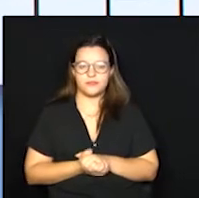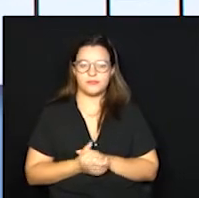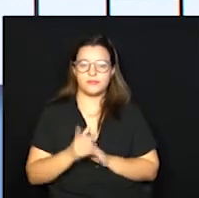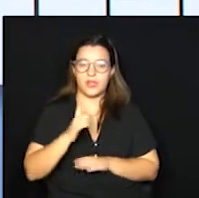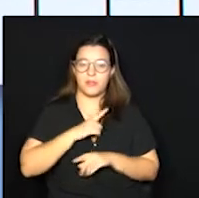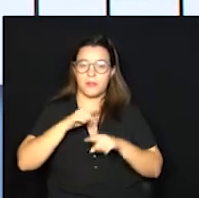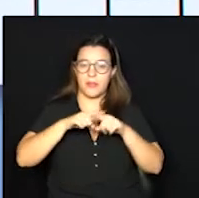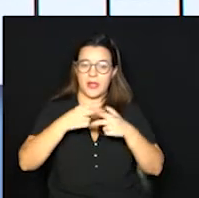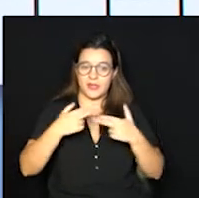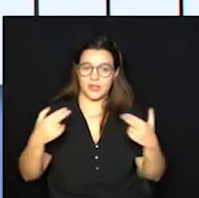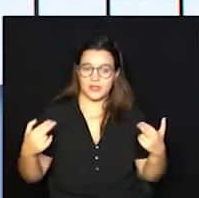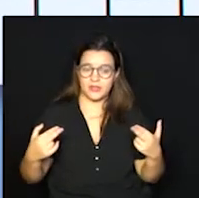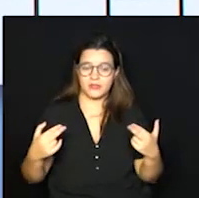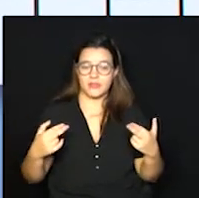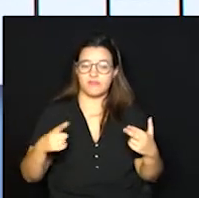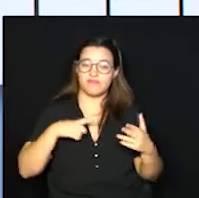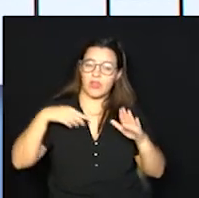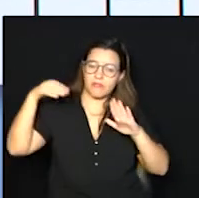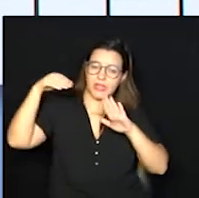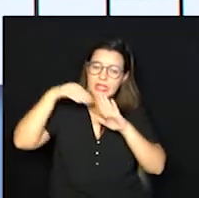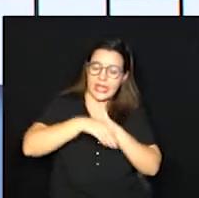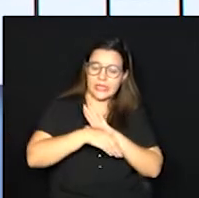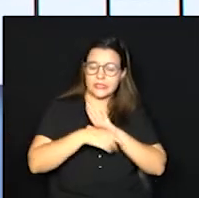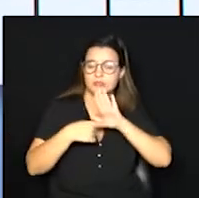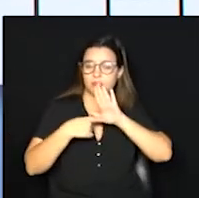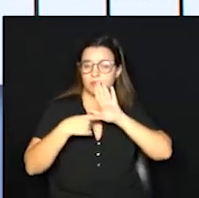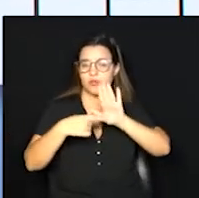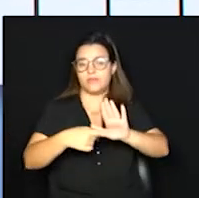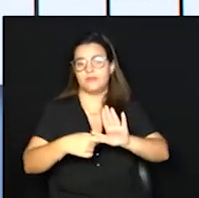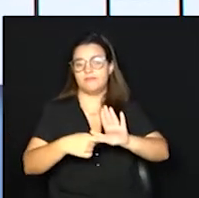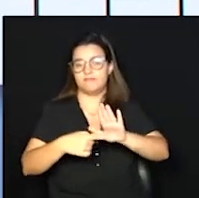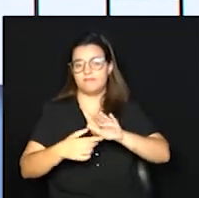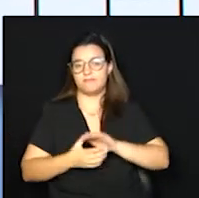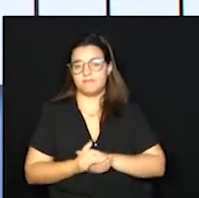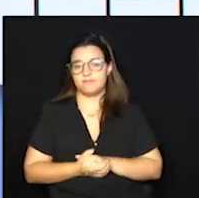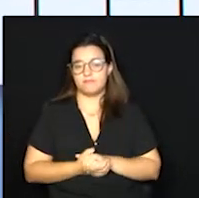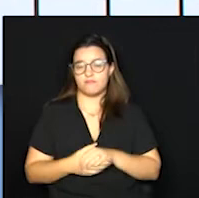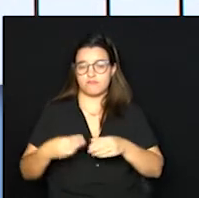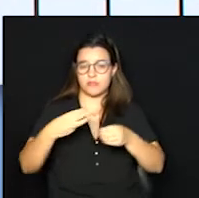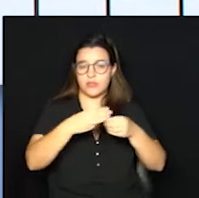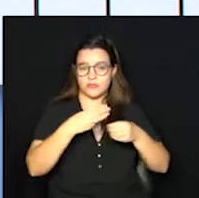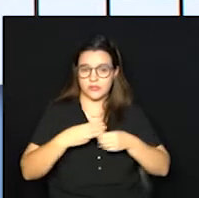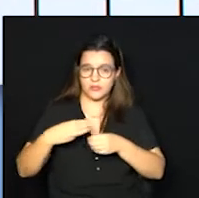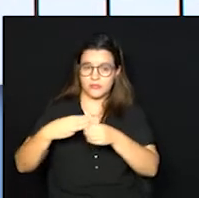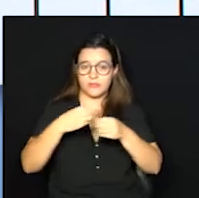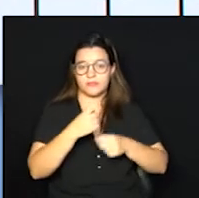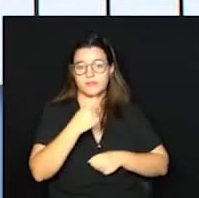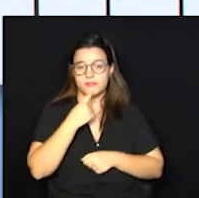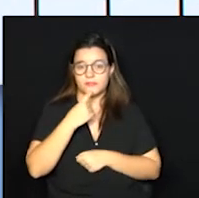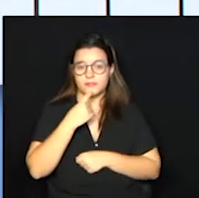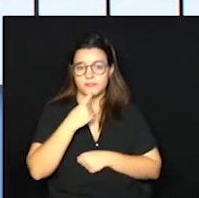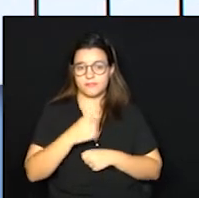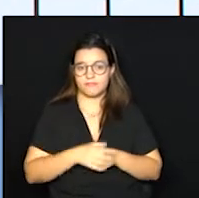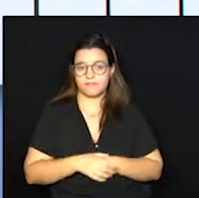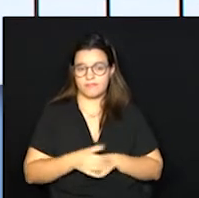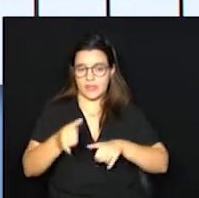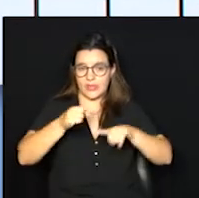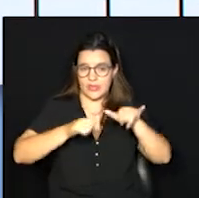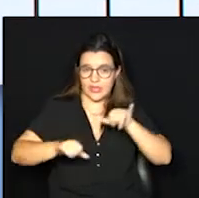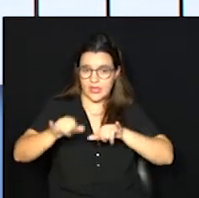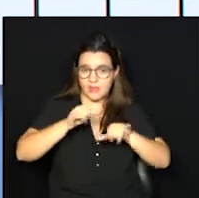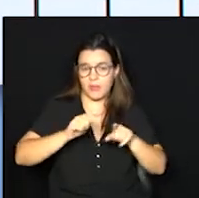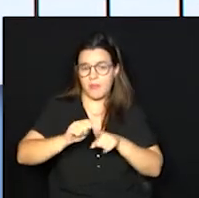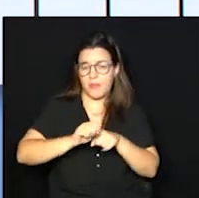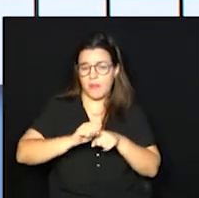o que teve uma queda expressiva nas exportações na região metropolitana de Campinas foram agroquímicos,